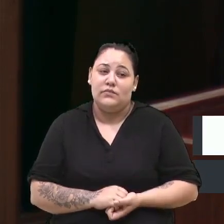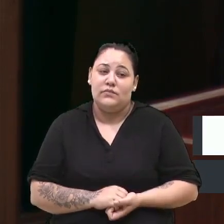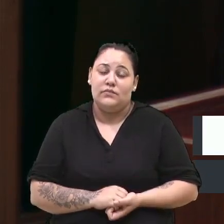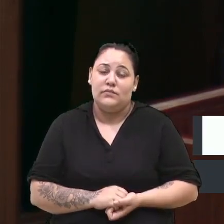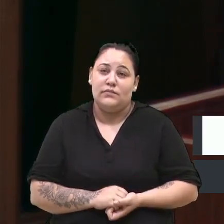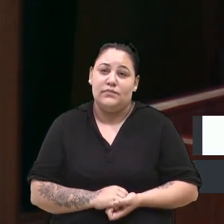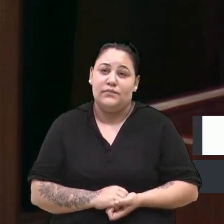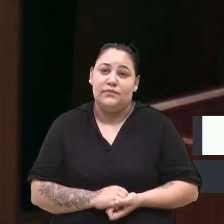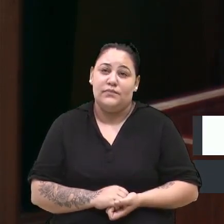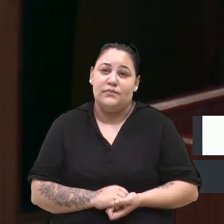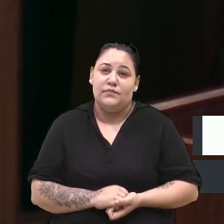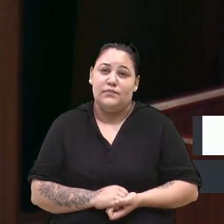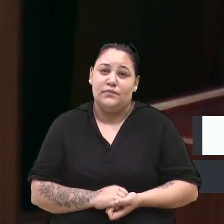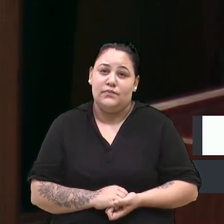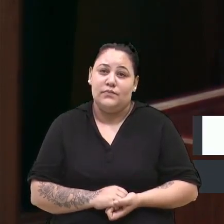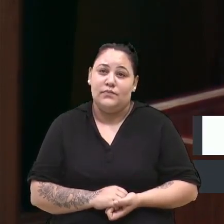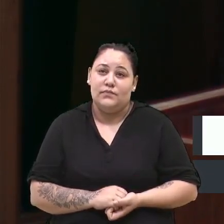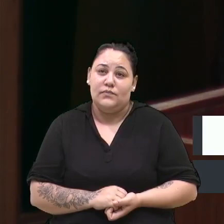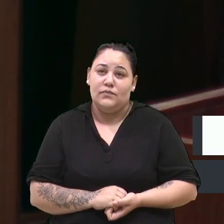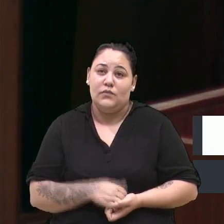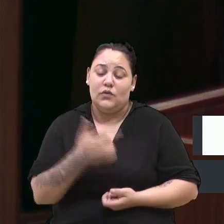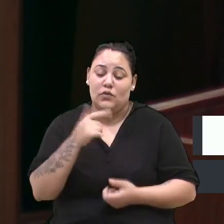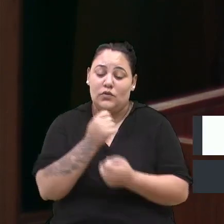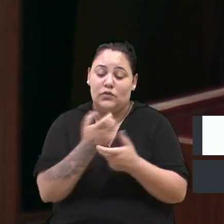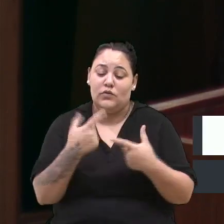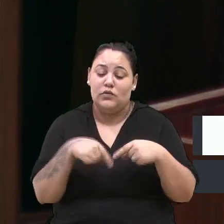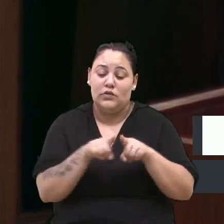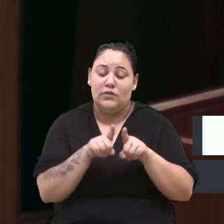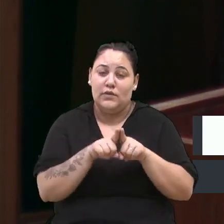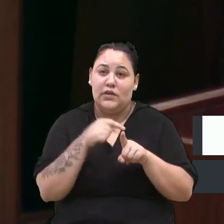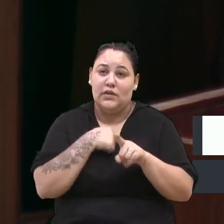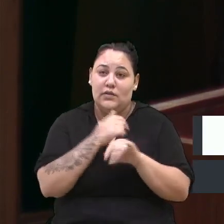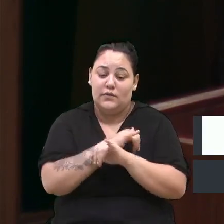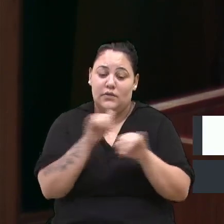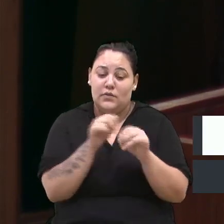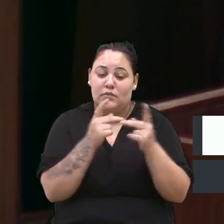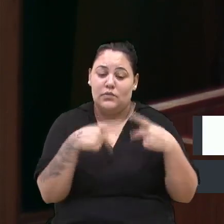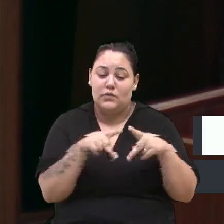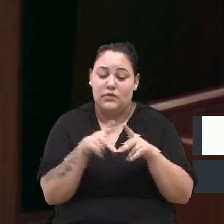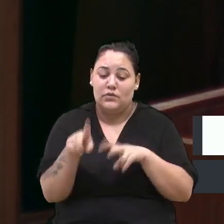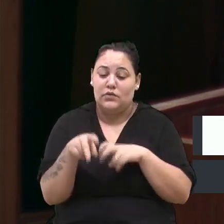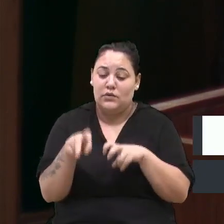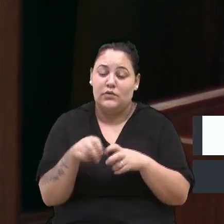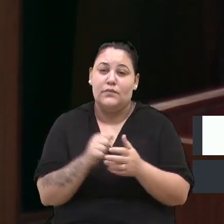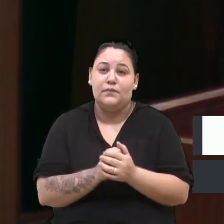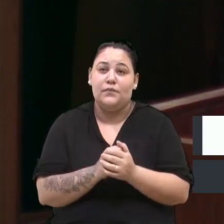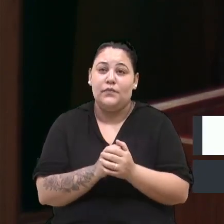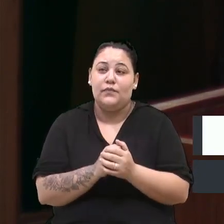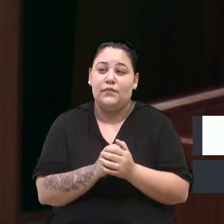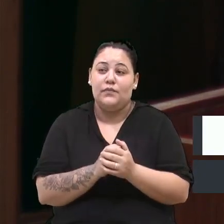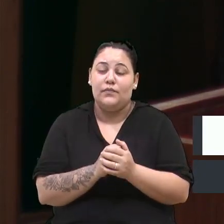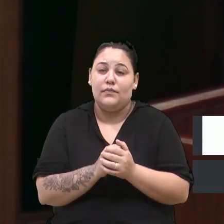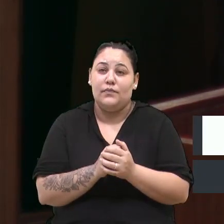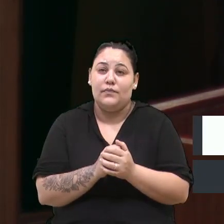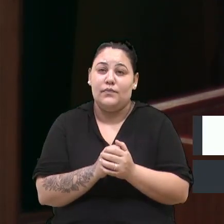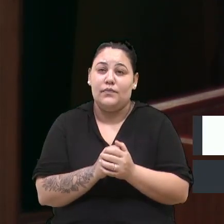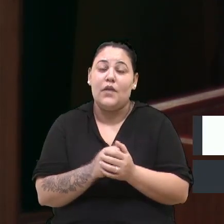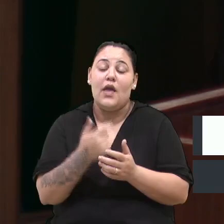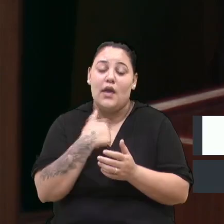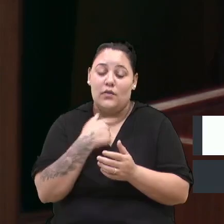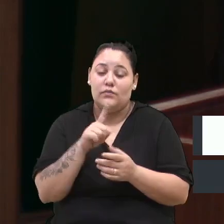que está aqui no panfleto. Eu disse ao povo do interior que eleito fosse, eu